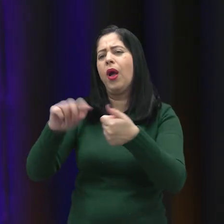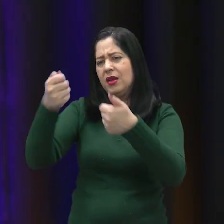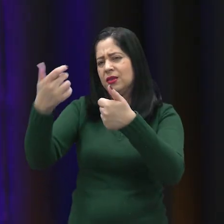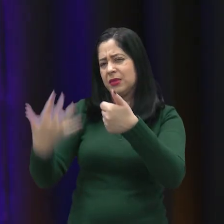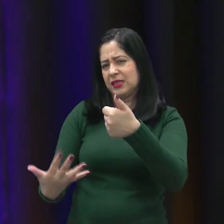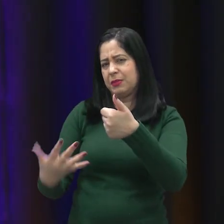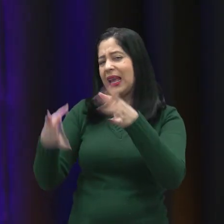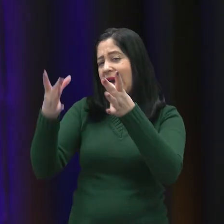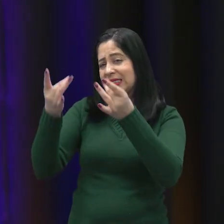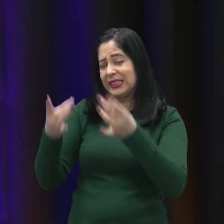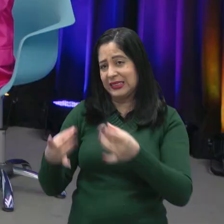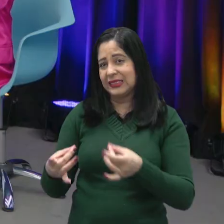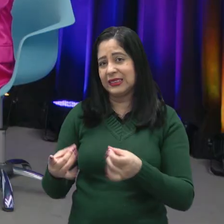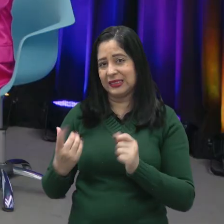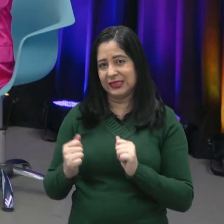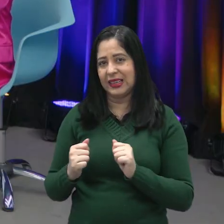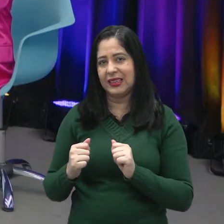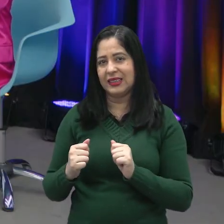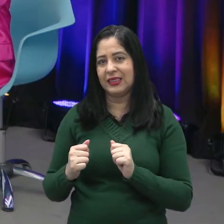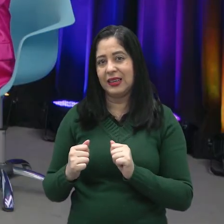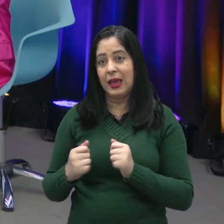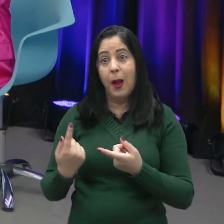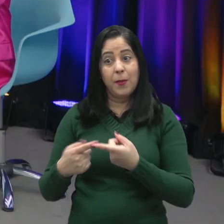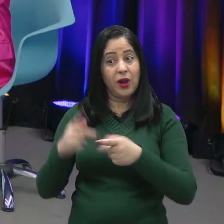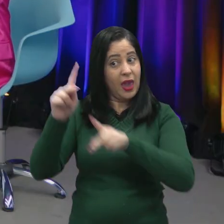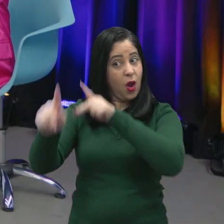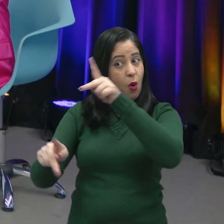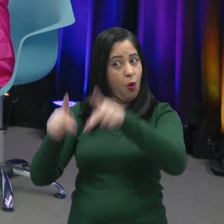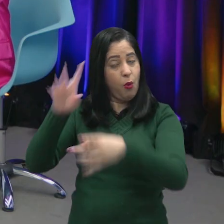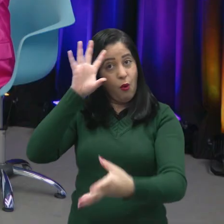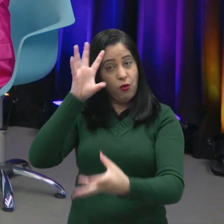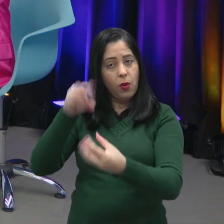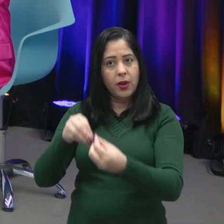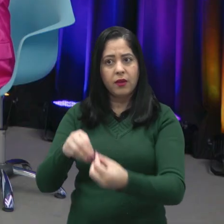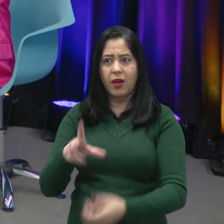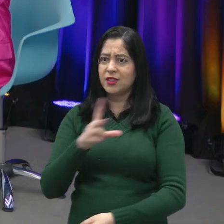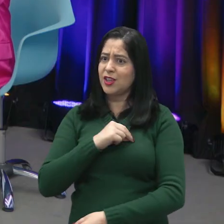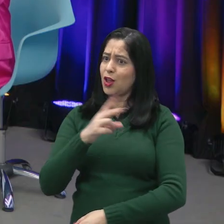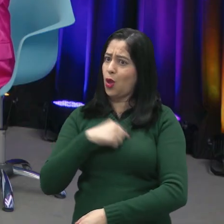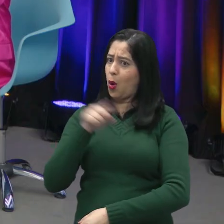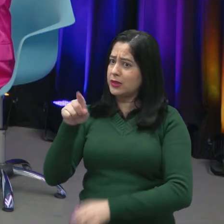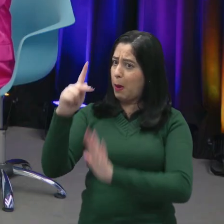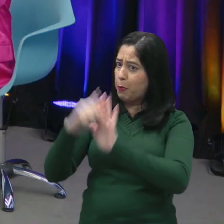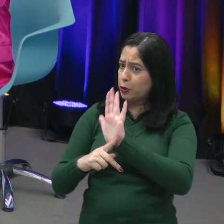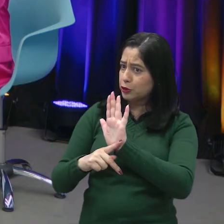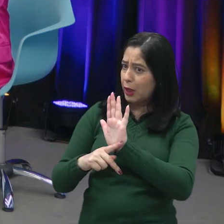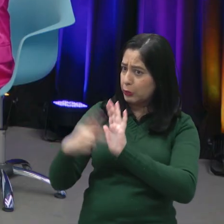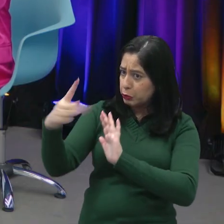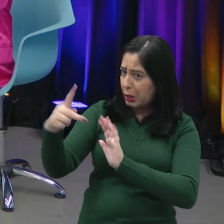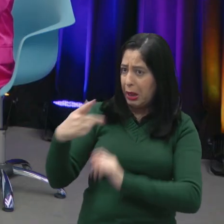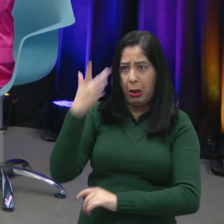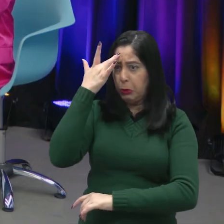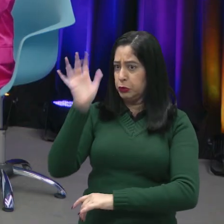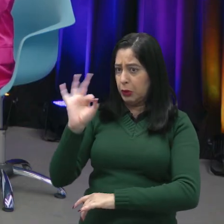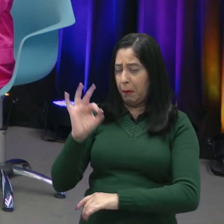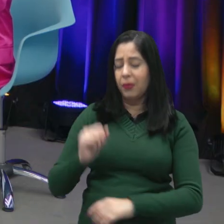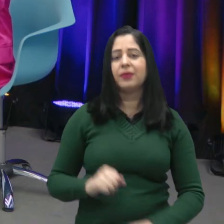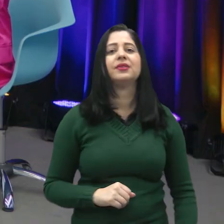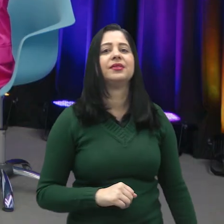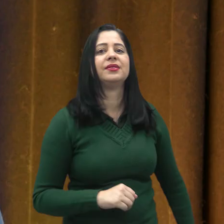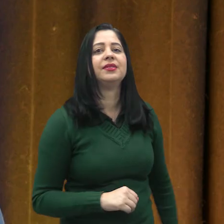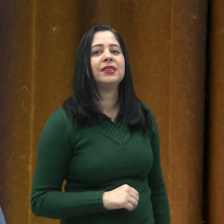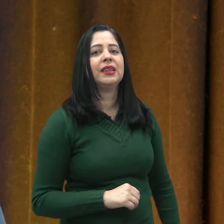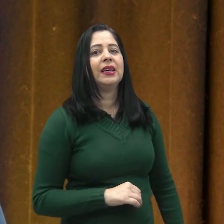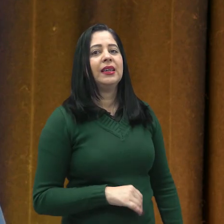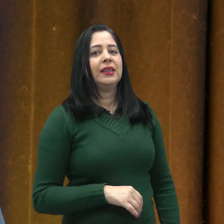conhecidos. Fala um pouquinho pra gente do que já foi findado, né, para que a população fale assim, nossa, é do Marcão, eu não sabia. Fala aí para a população.